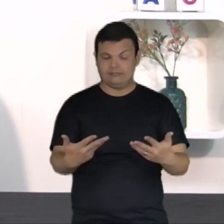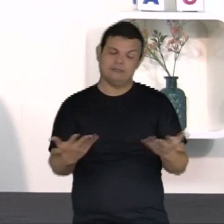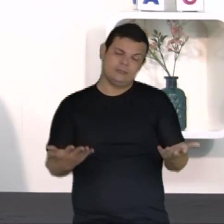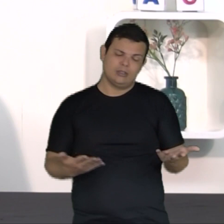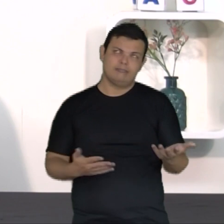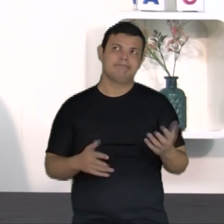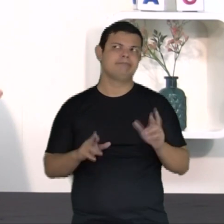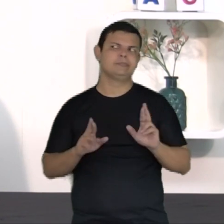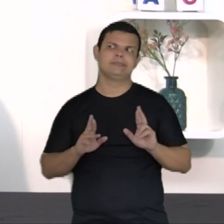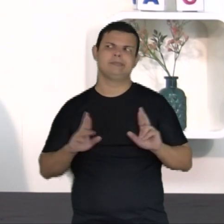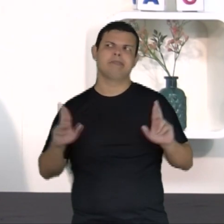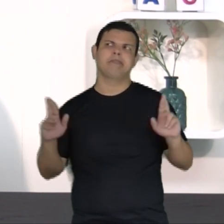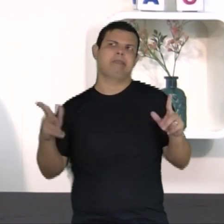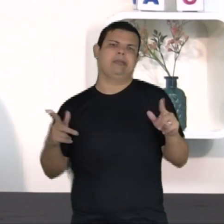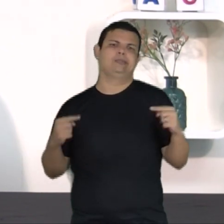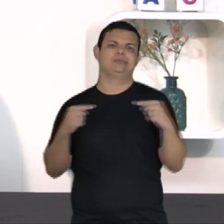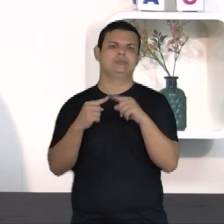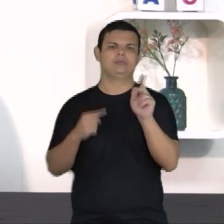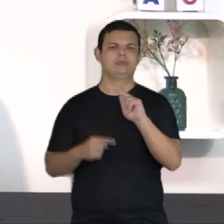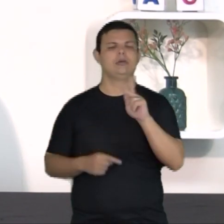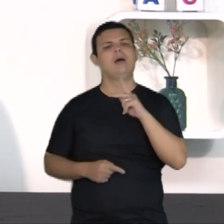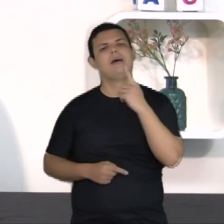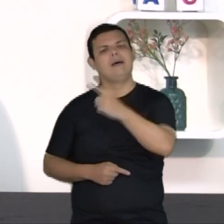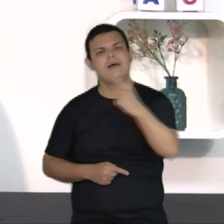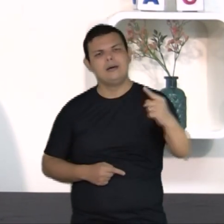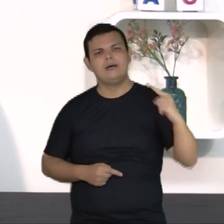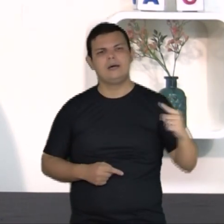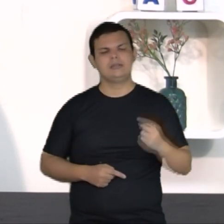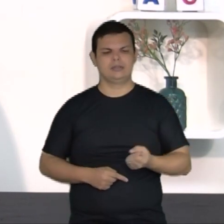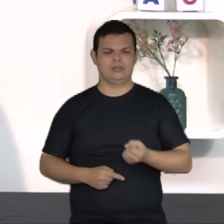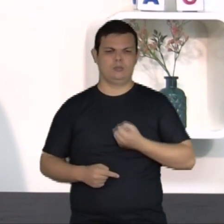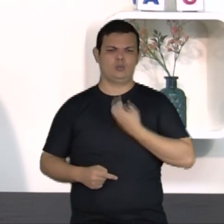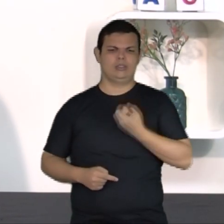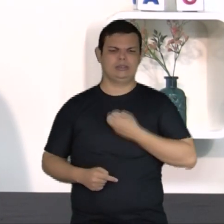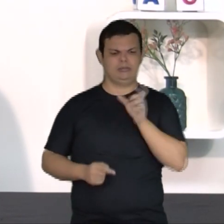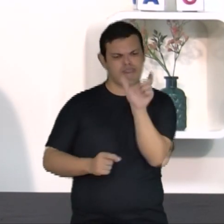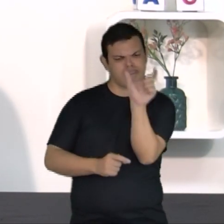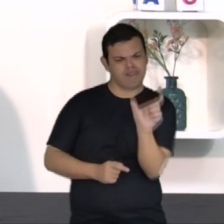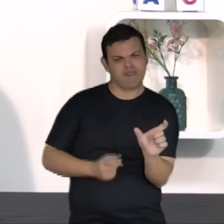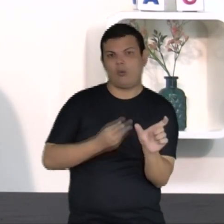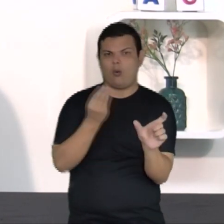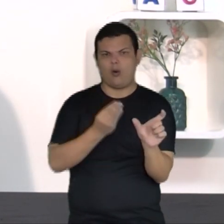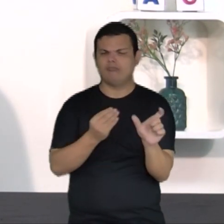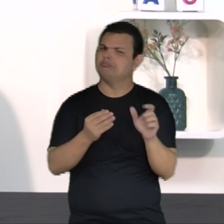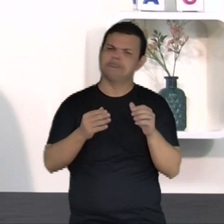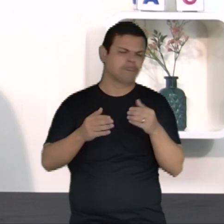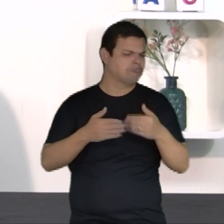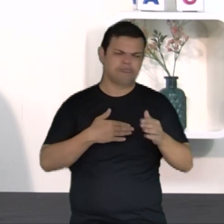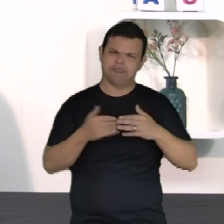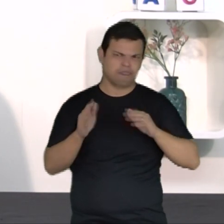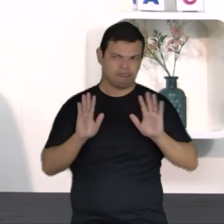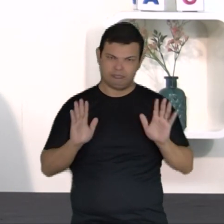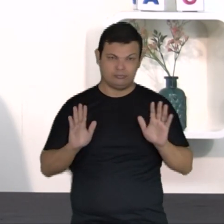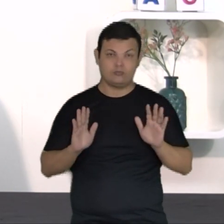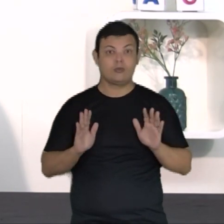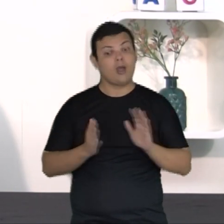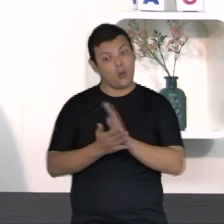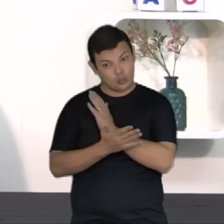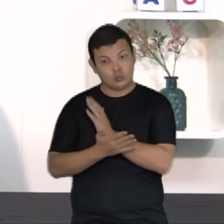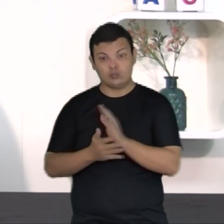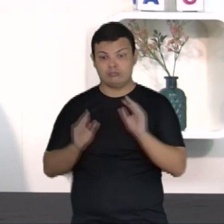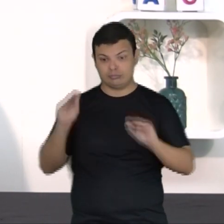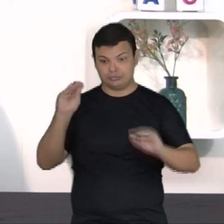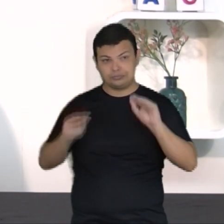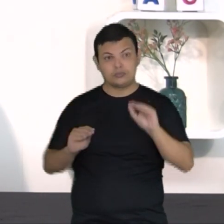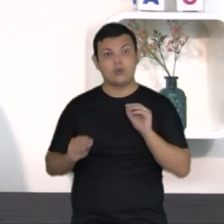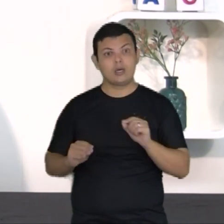independe mesmo do formato em que essa poesia é apresentada. Alguns poemas visuais, inclusive, usam de